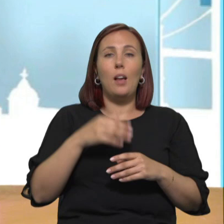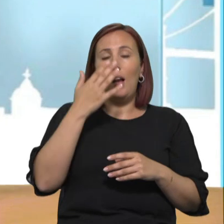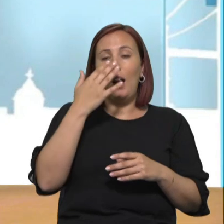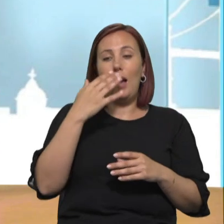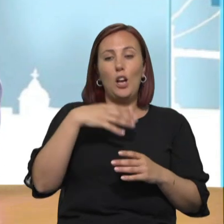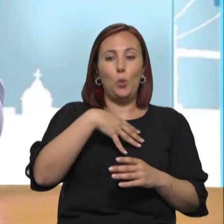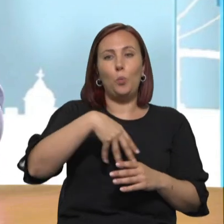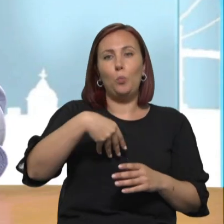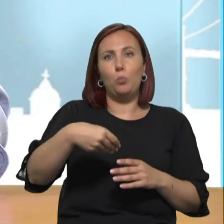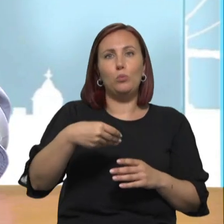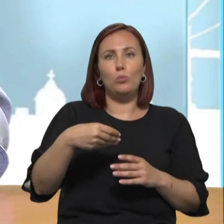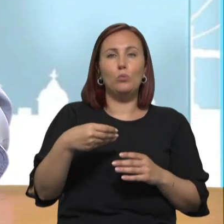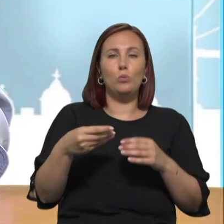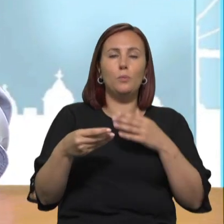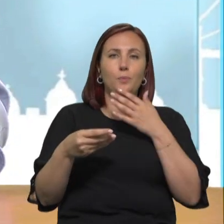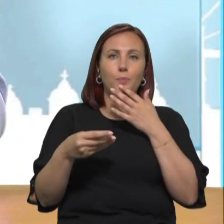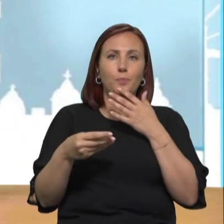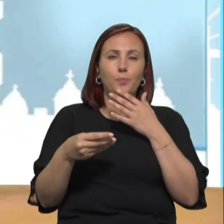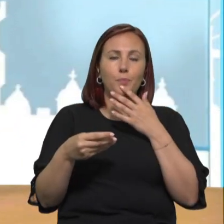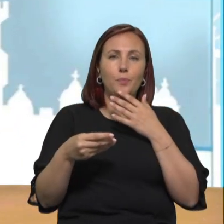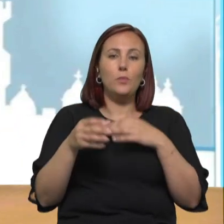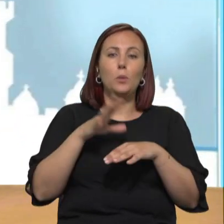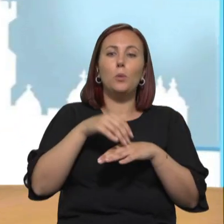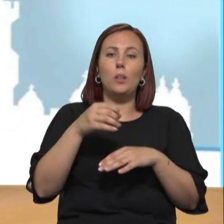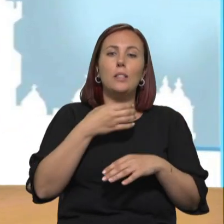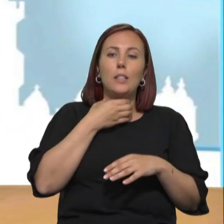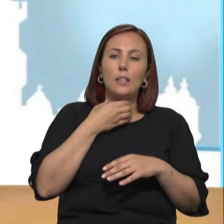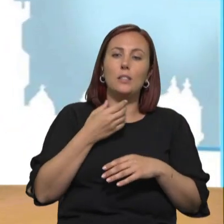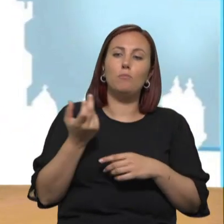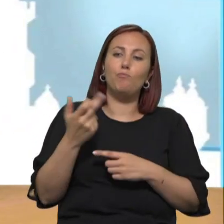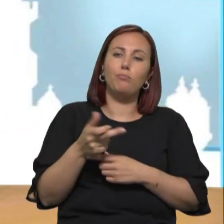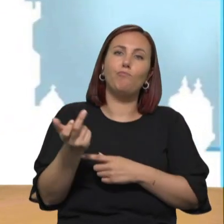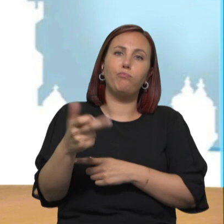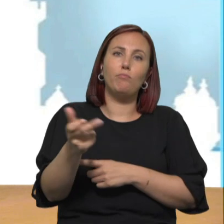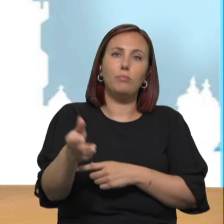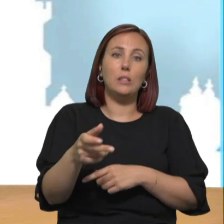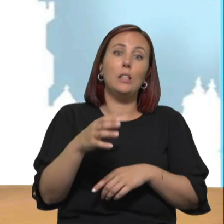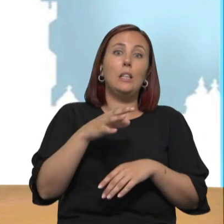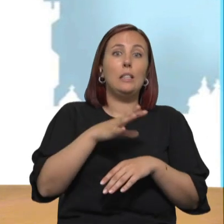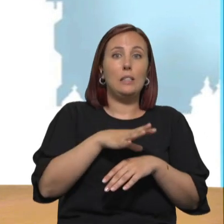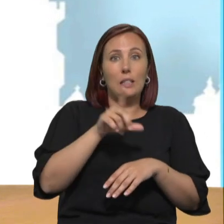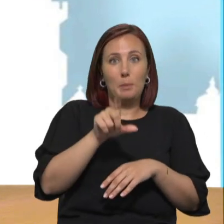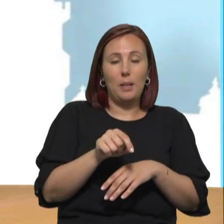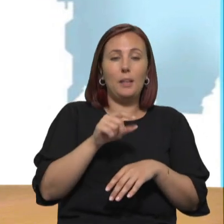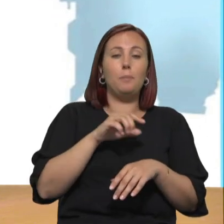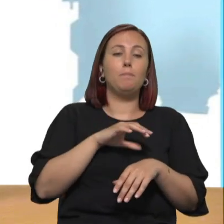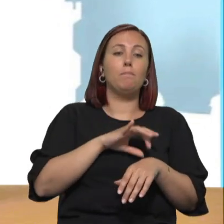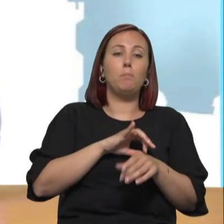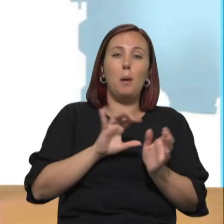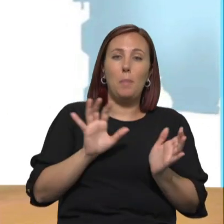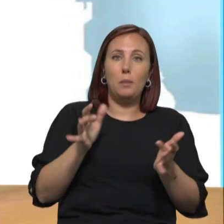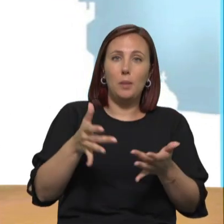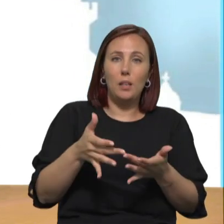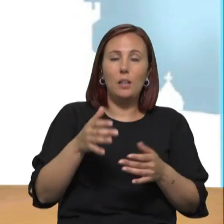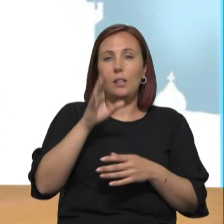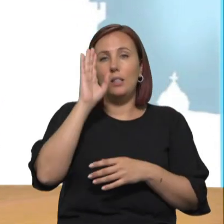assim, com as sucessivas crises, incluindo a pandemia, sabemos que o grande volume